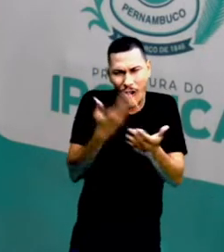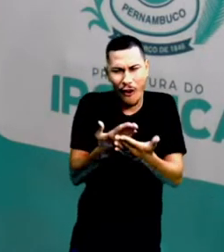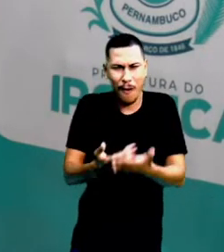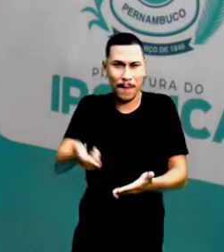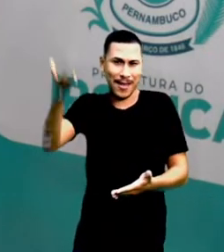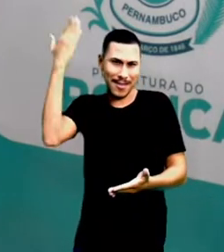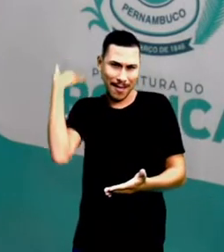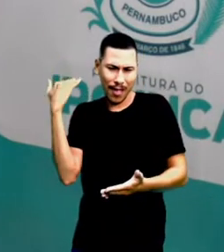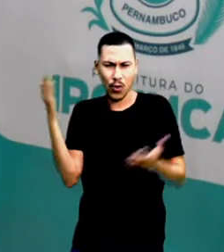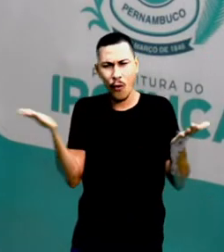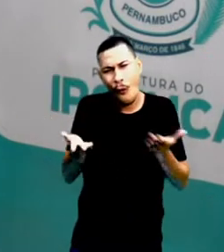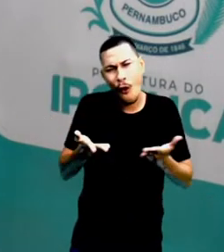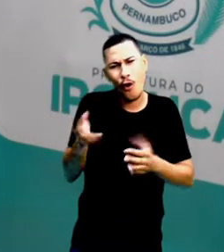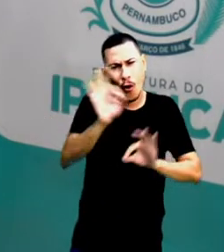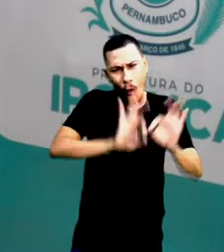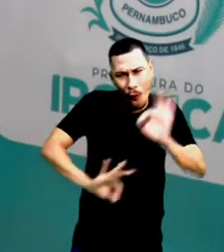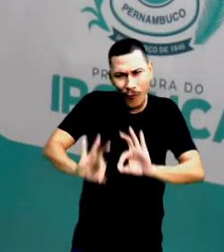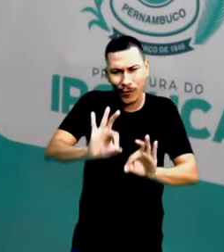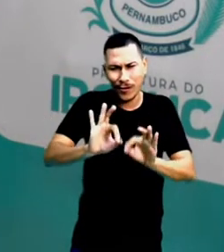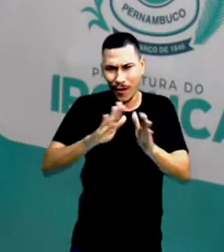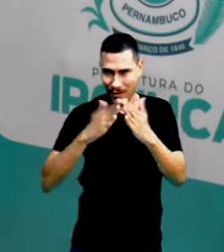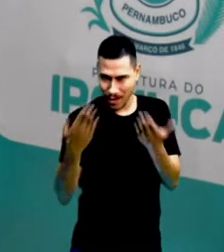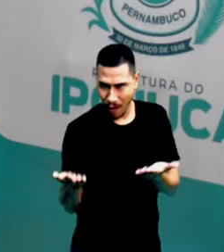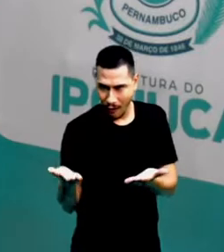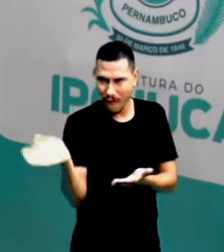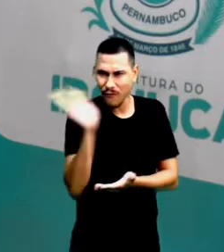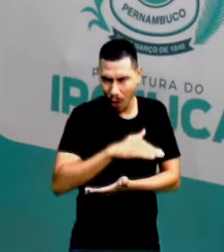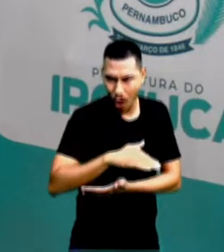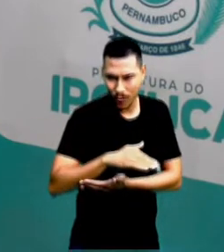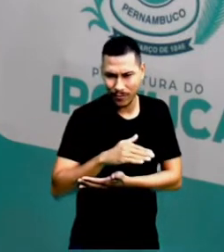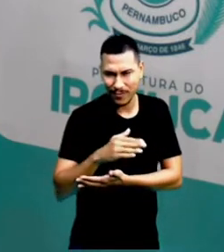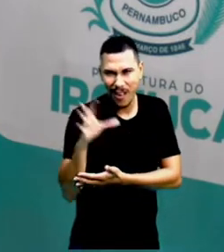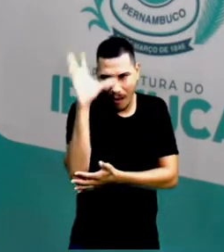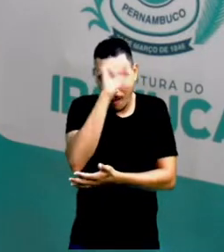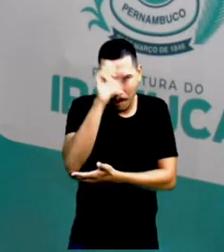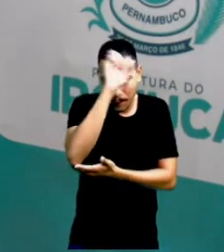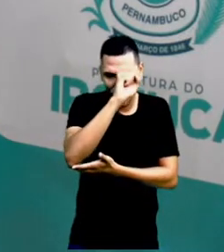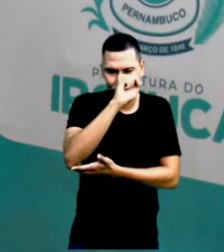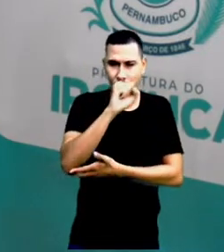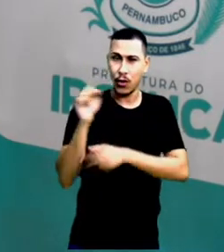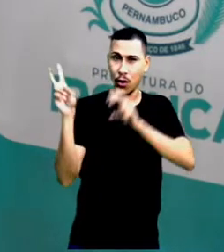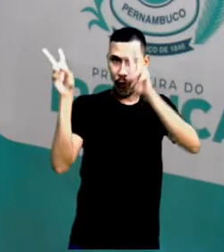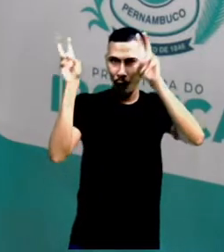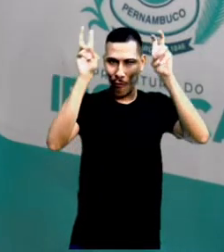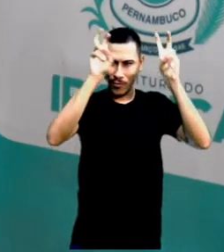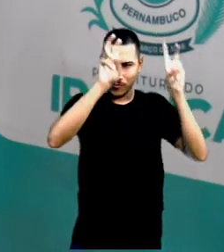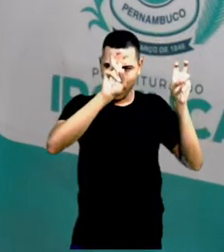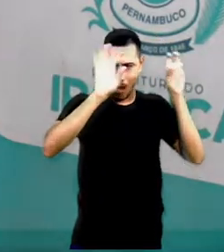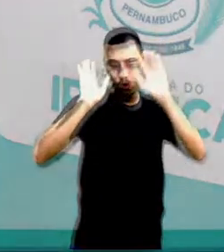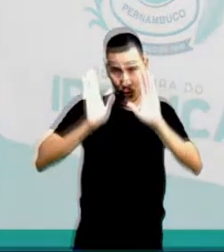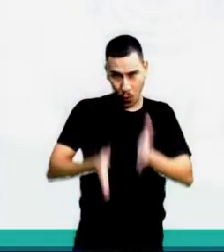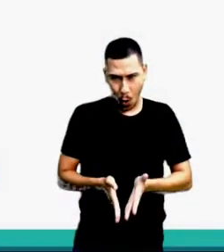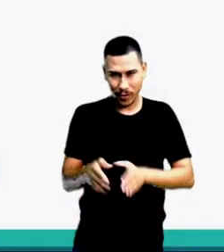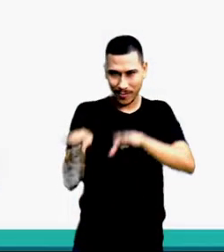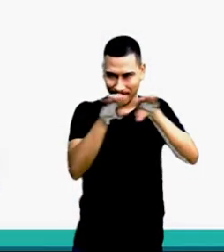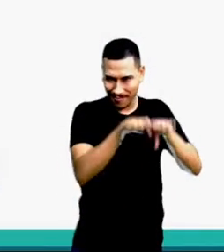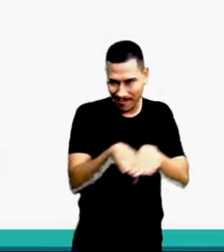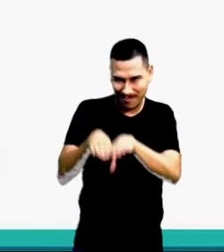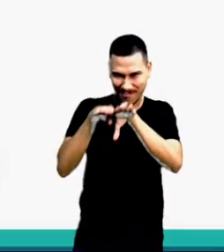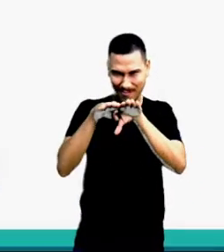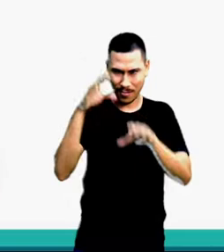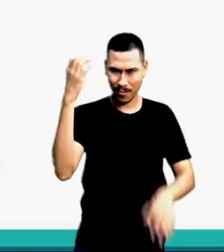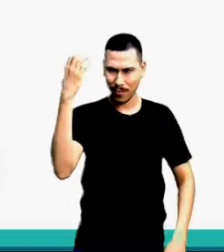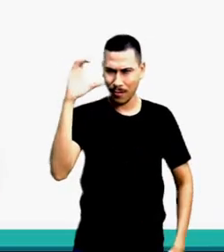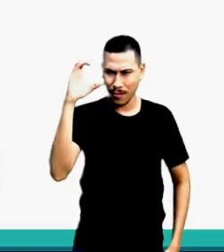tempo. Pegue o caderno, o lápis e vamos estudar. A aula de hoje é notação científica,